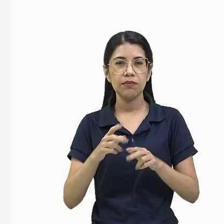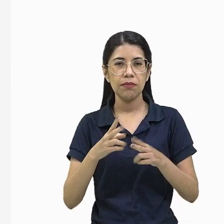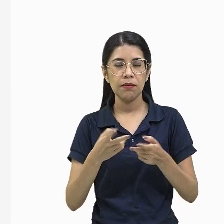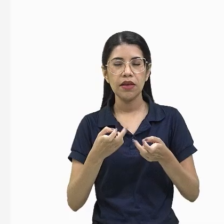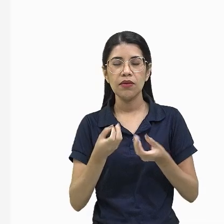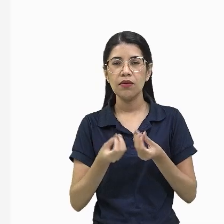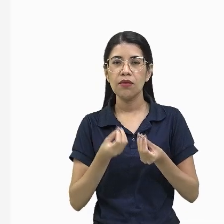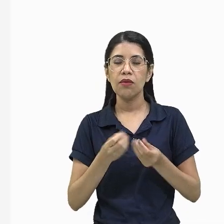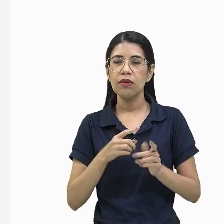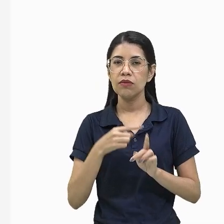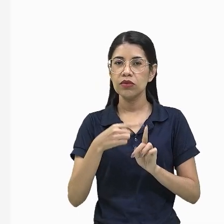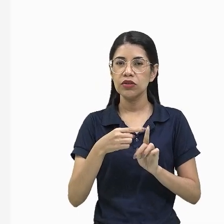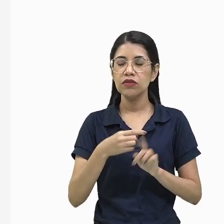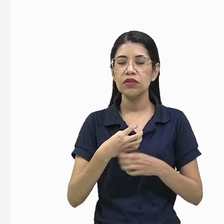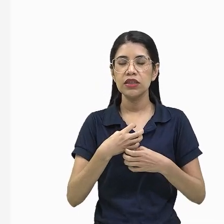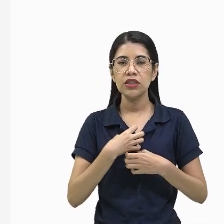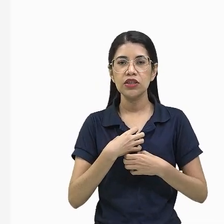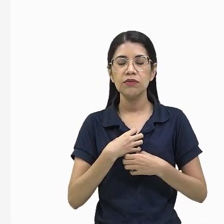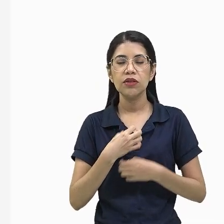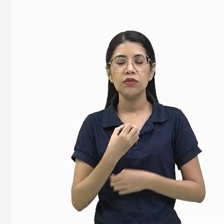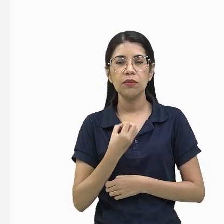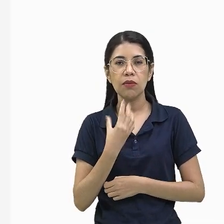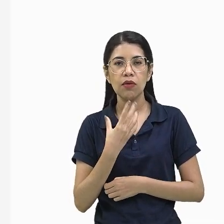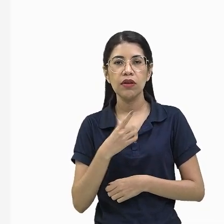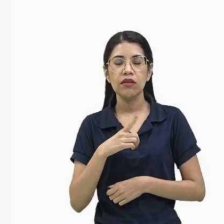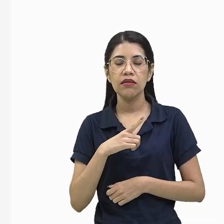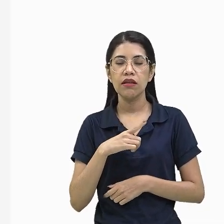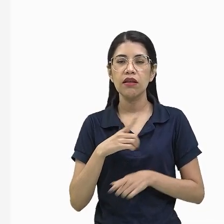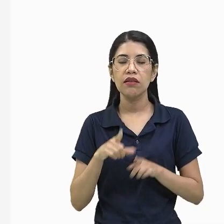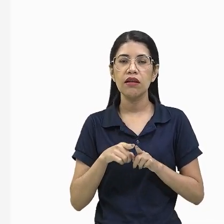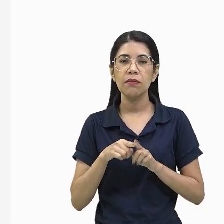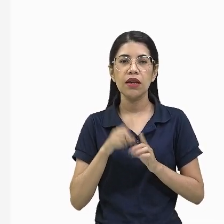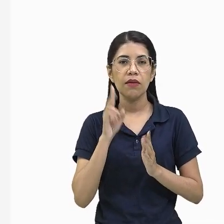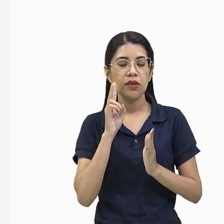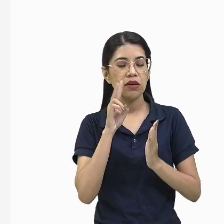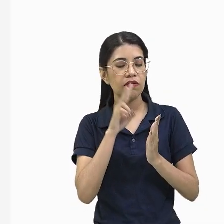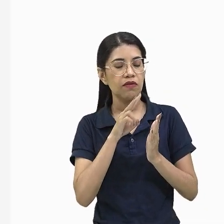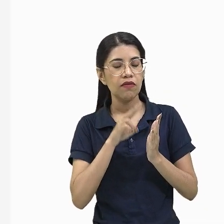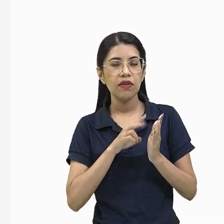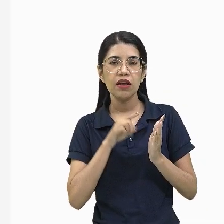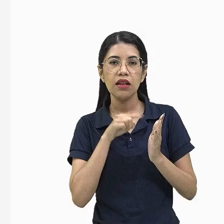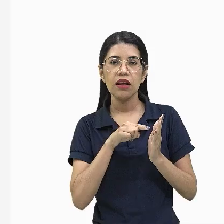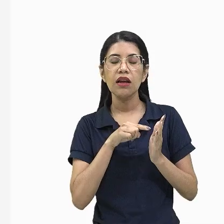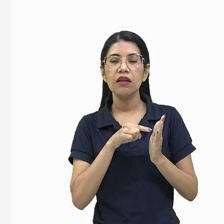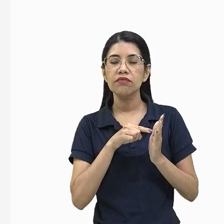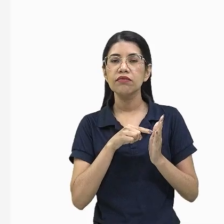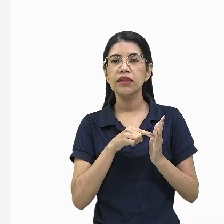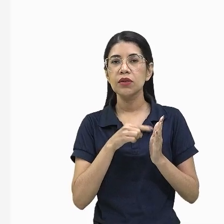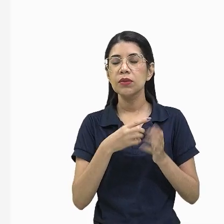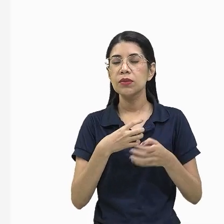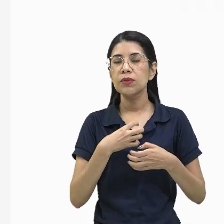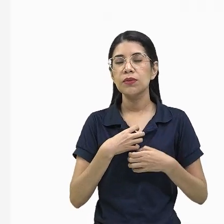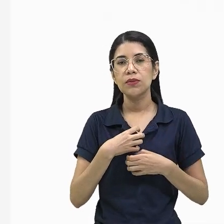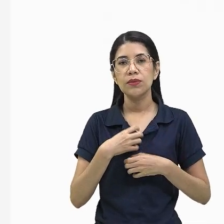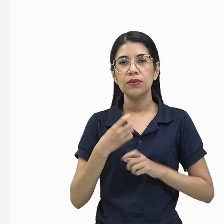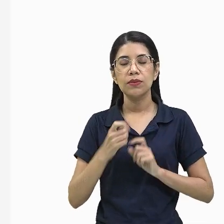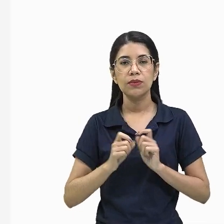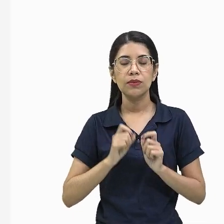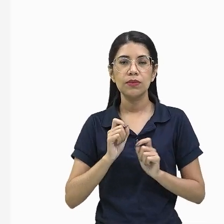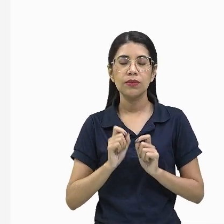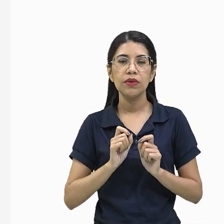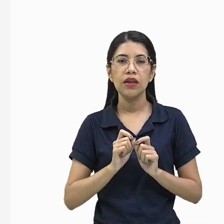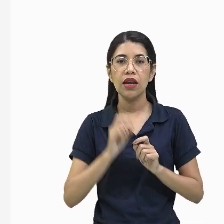positiva, o efeito de sentido que é gerado na pessoa que lê. Então observem que gera exatamente